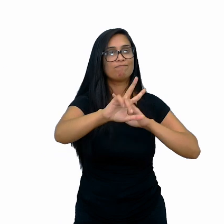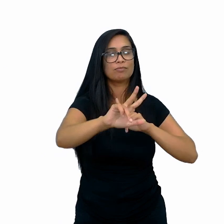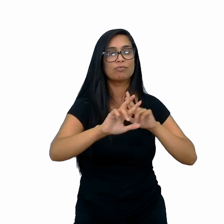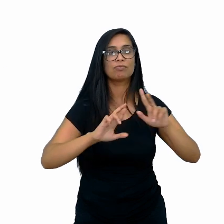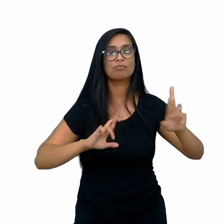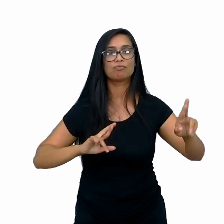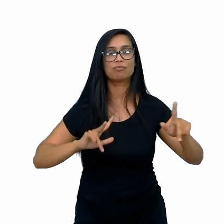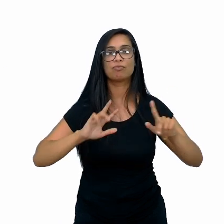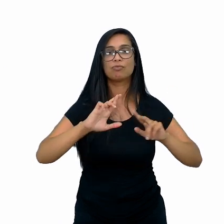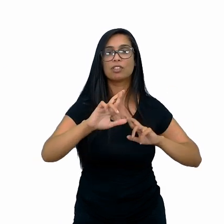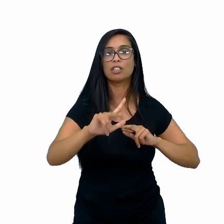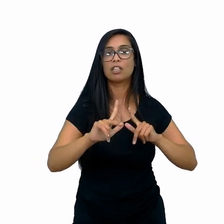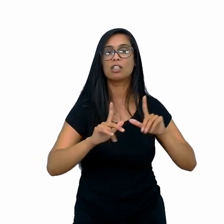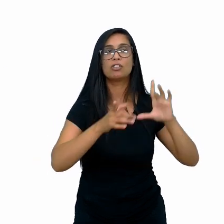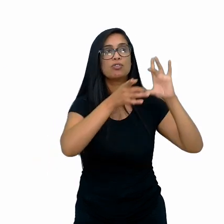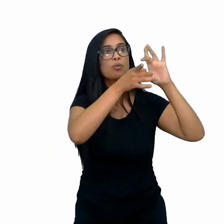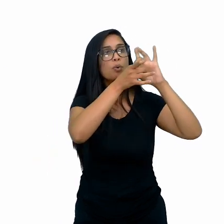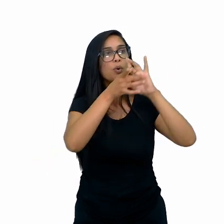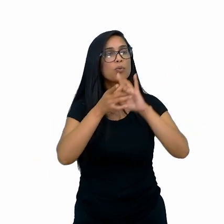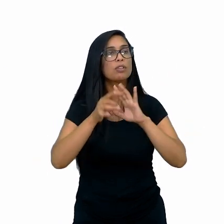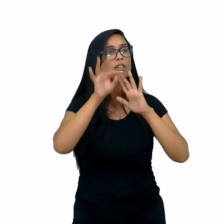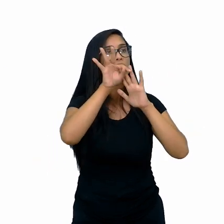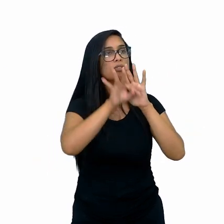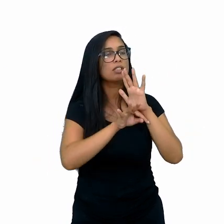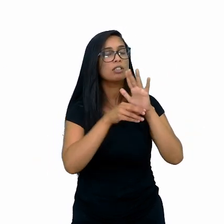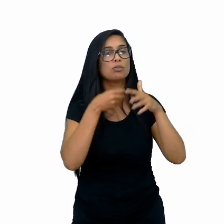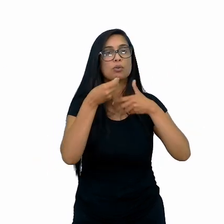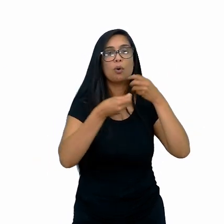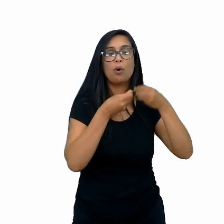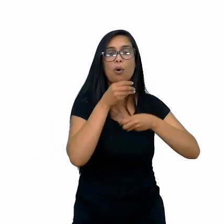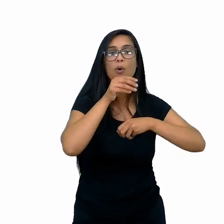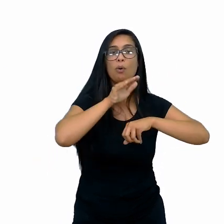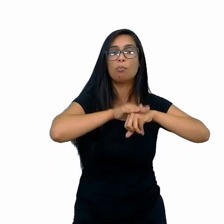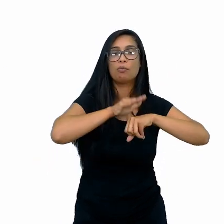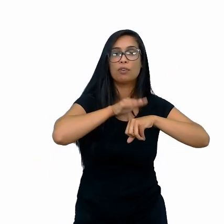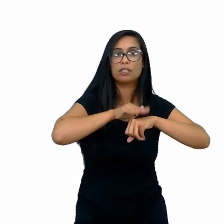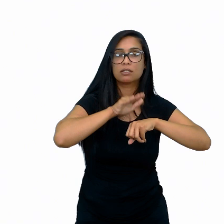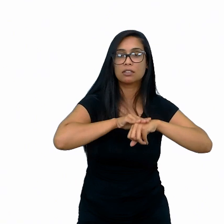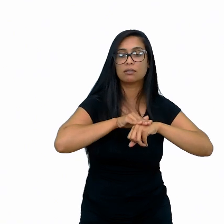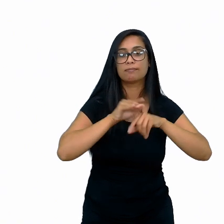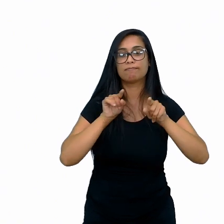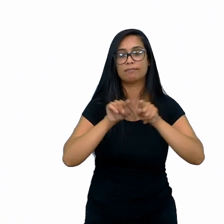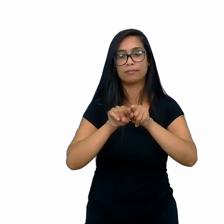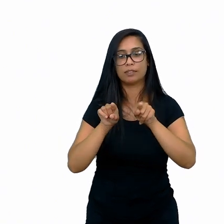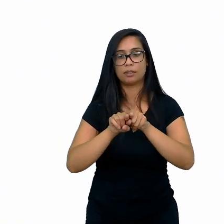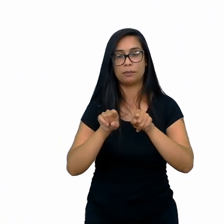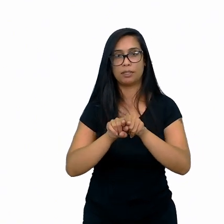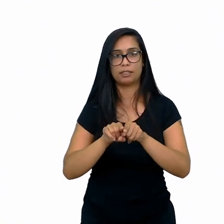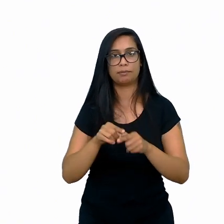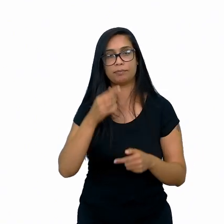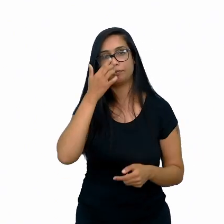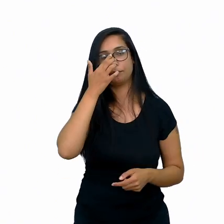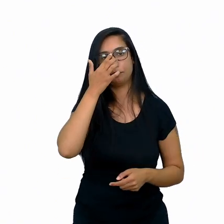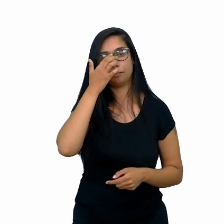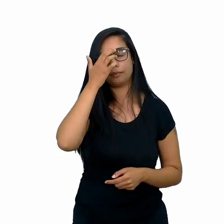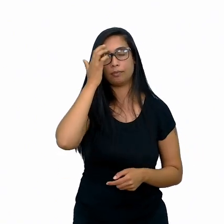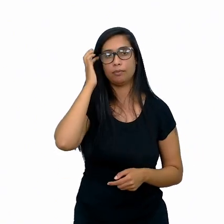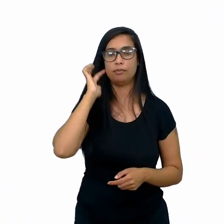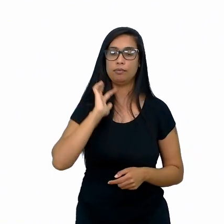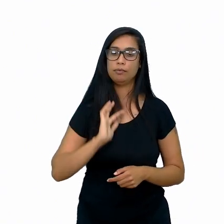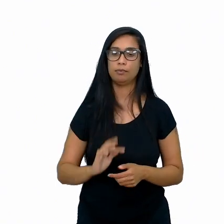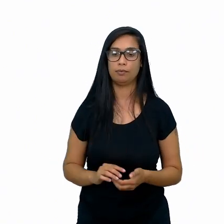de produção de textos. Ela garante as tomadas de decisões realizadas a partir do contexto